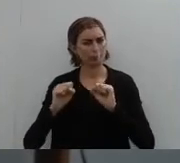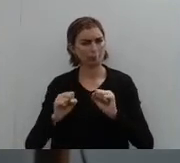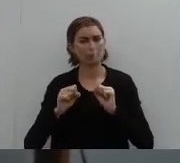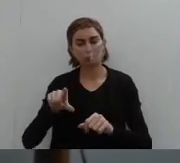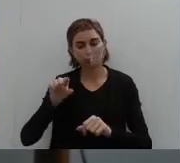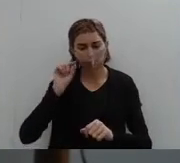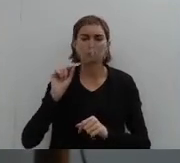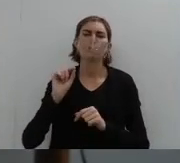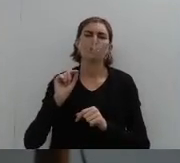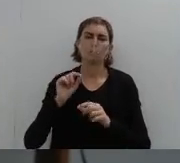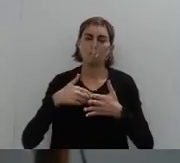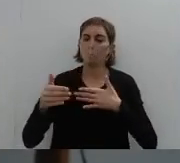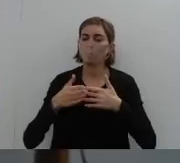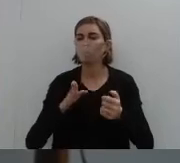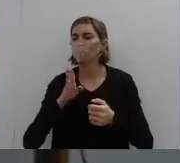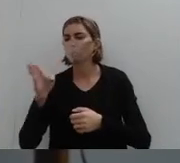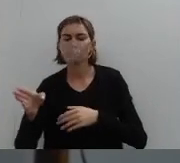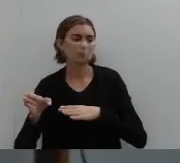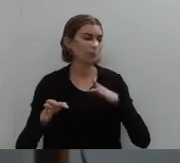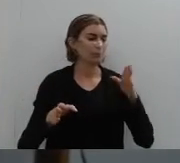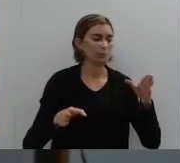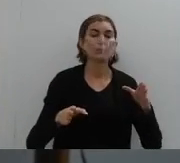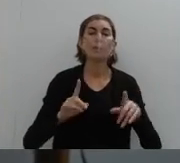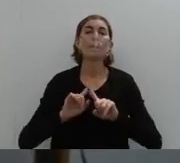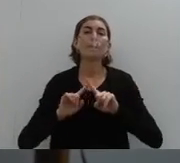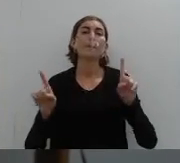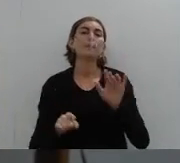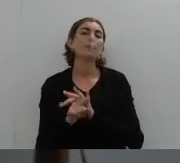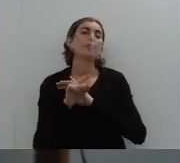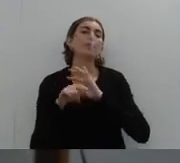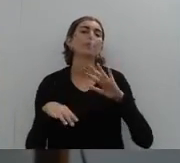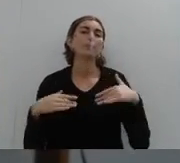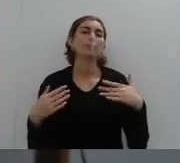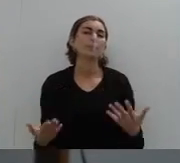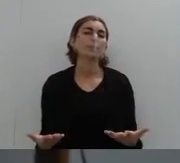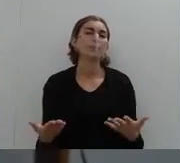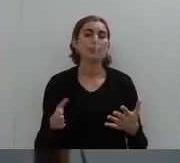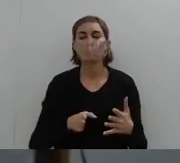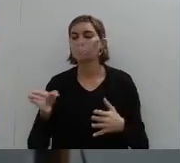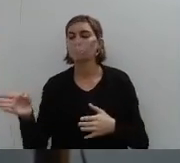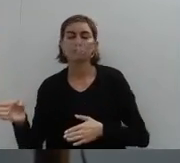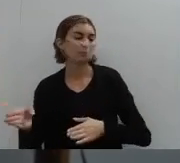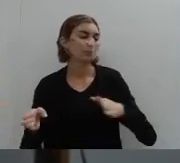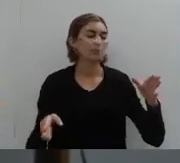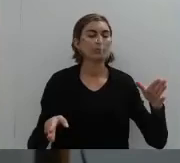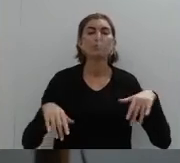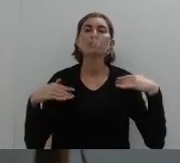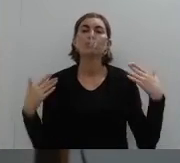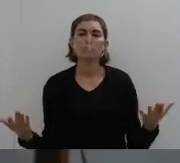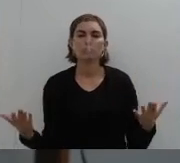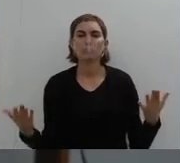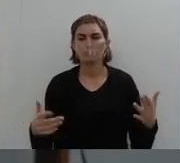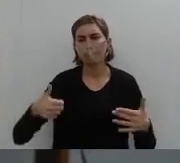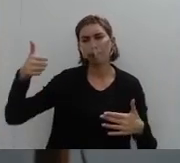podemos escolher qual caminho seguir. Mas a pergunta seria, qual caminho eu devo seguir? O caminho